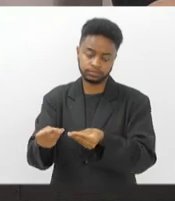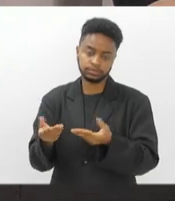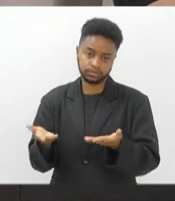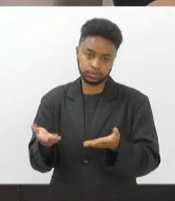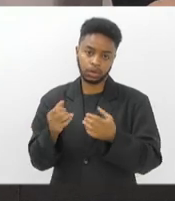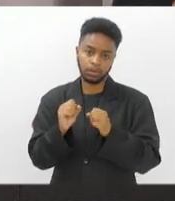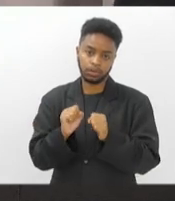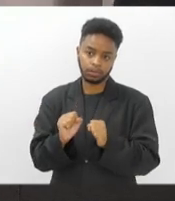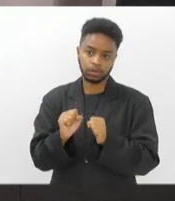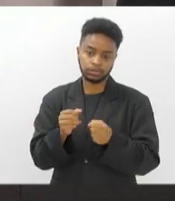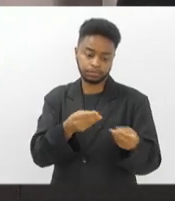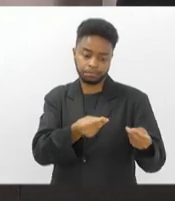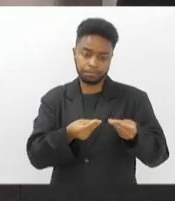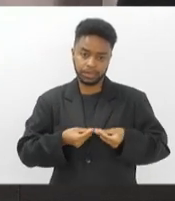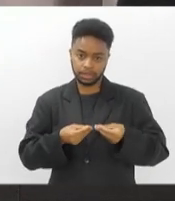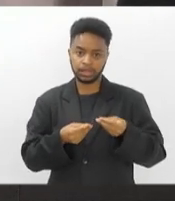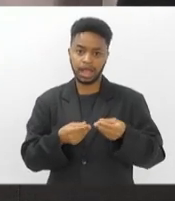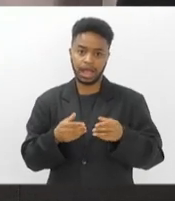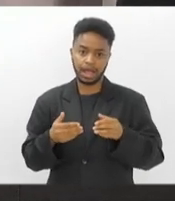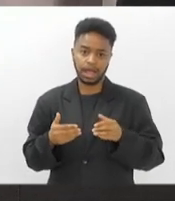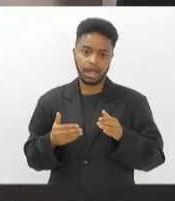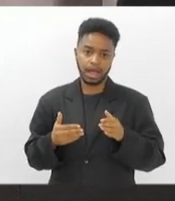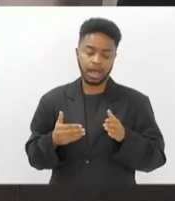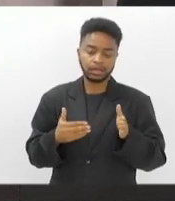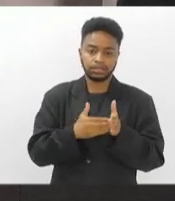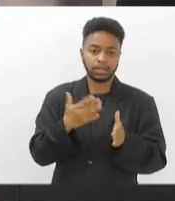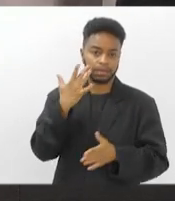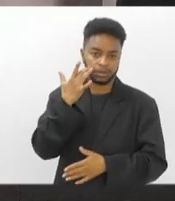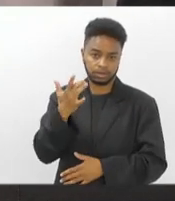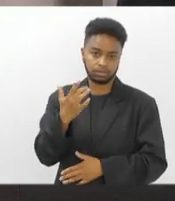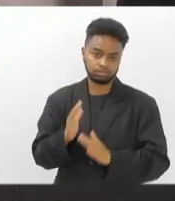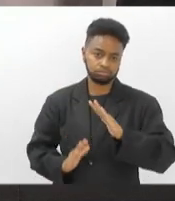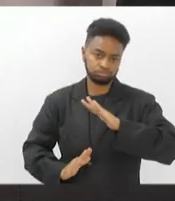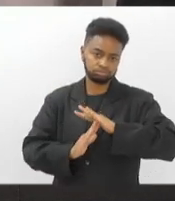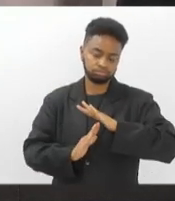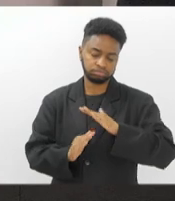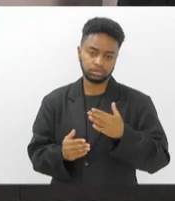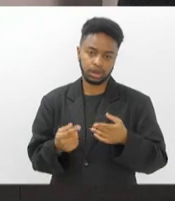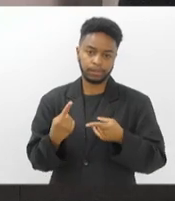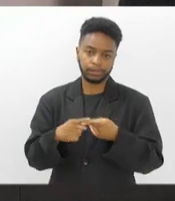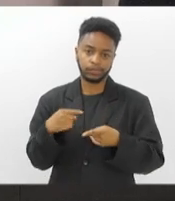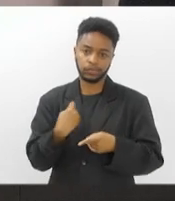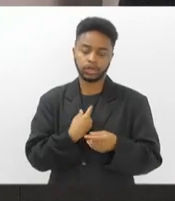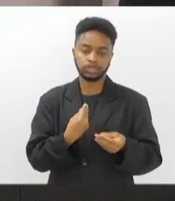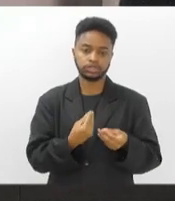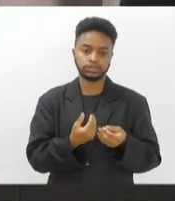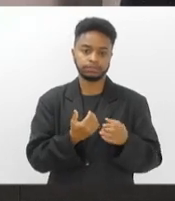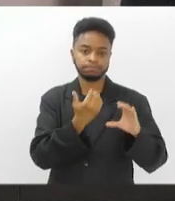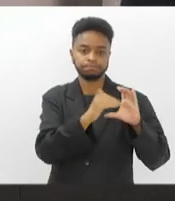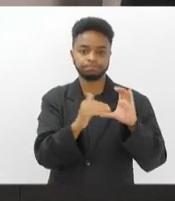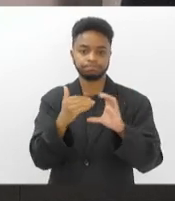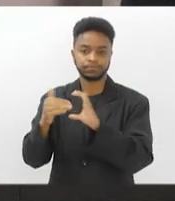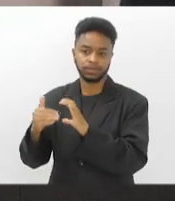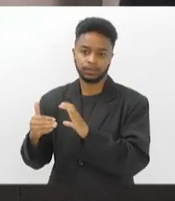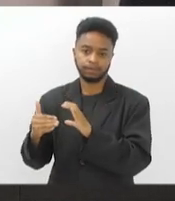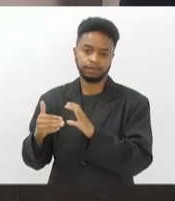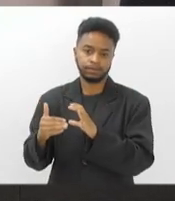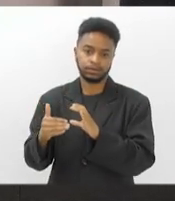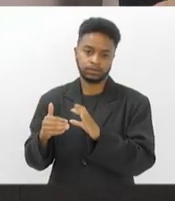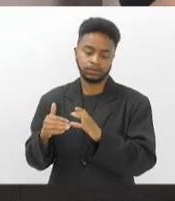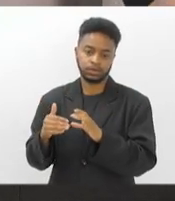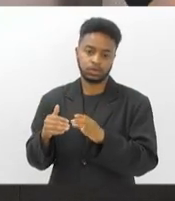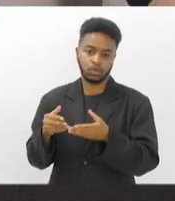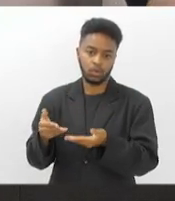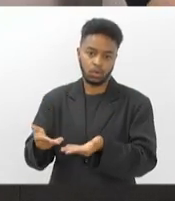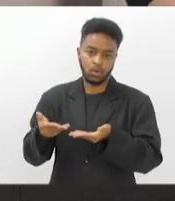de receber até amanhã para já amanhã fazer o envio até o final do dia pelo menos fazer o envio da